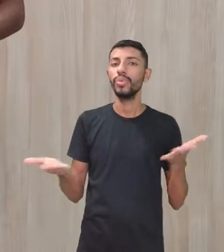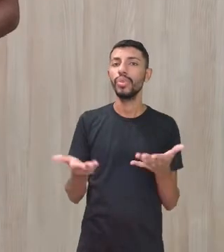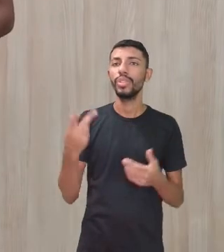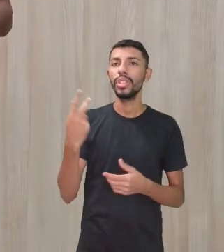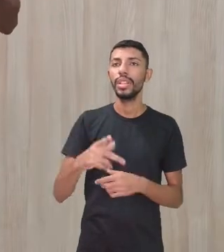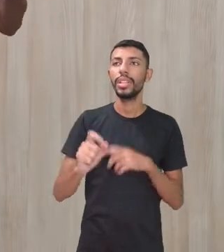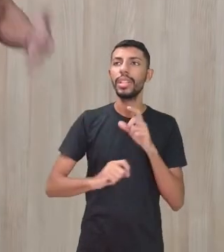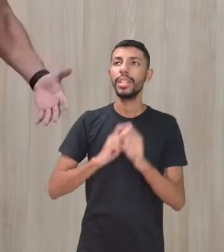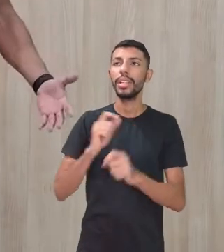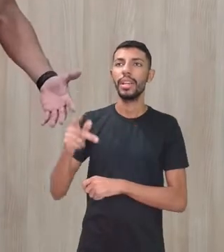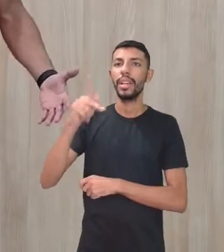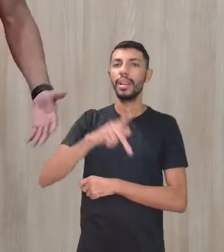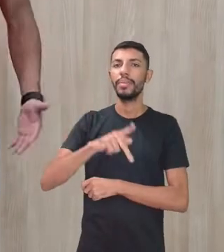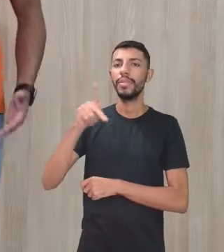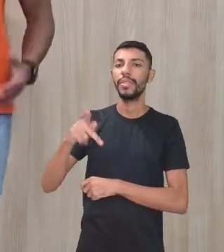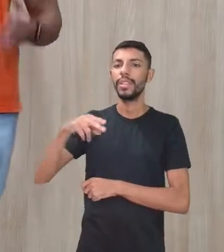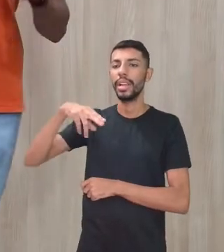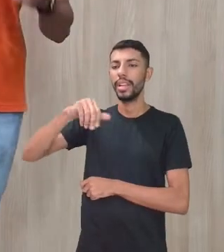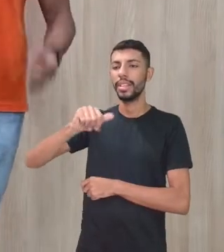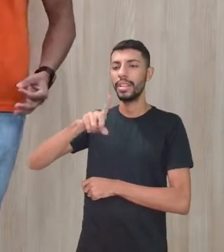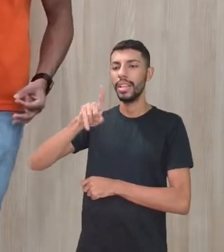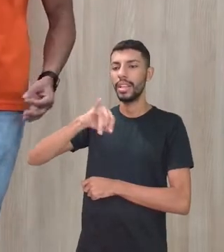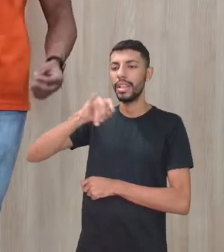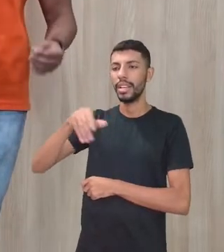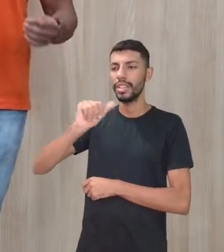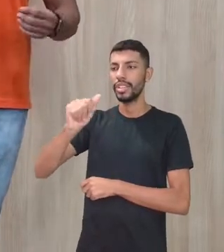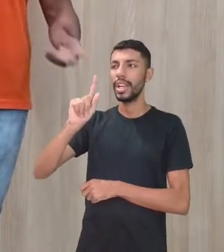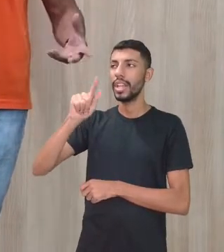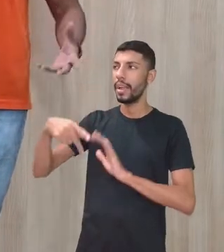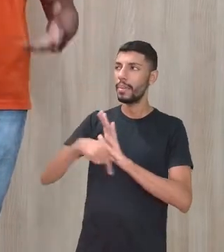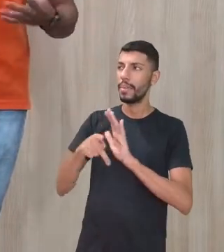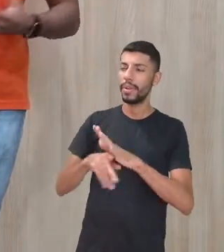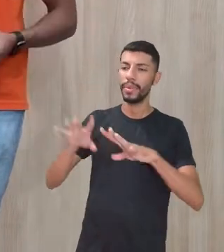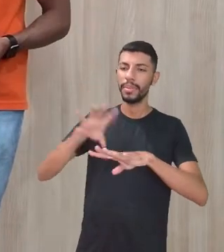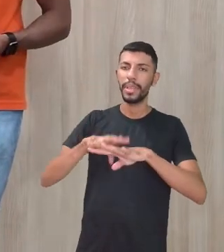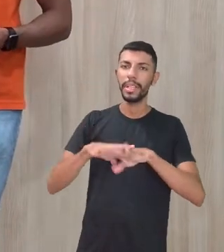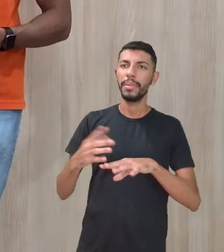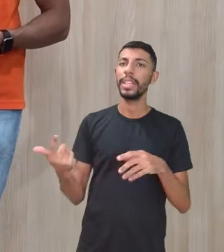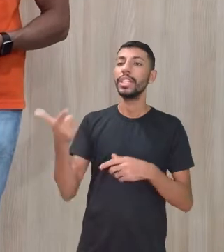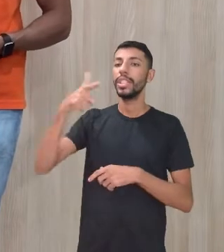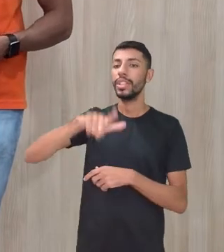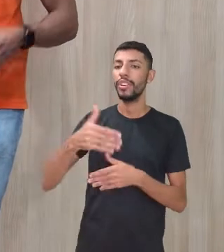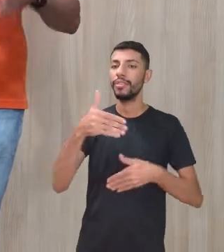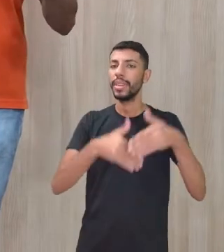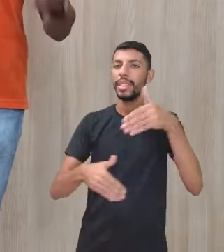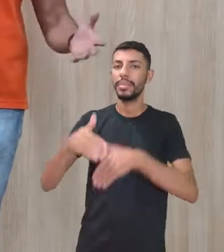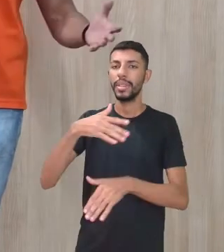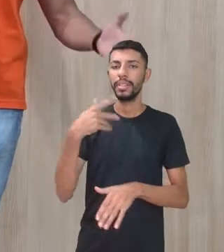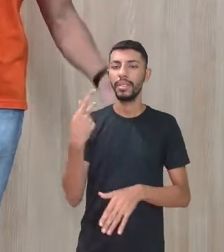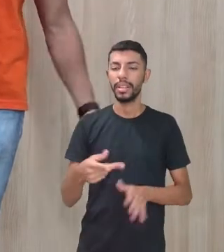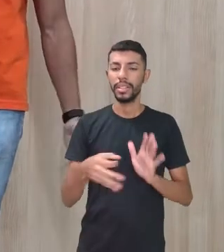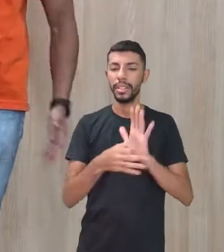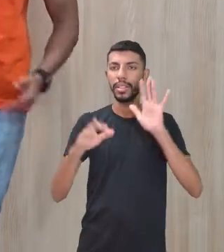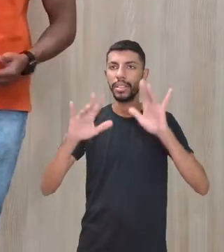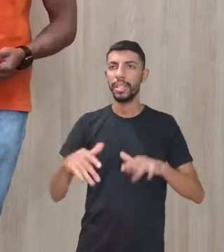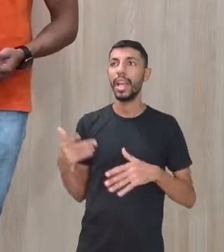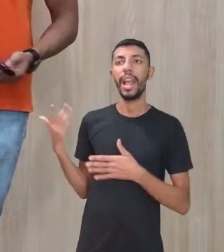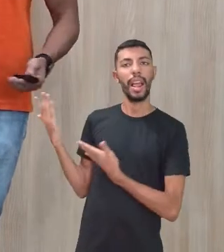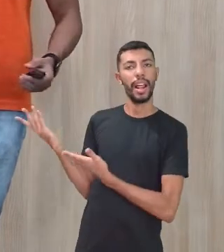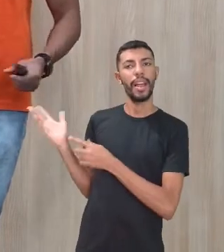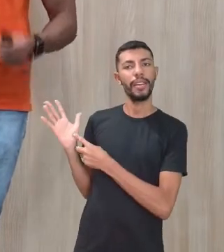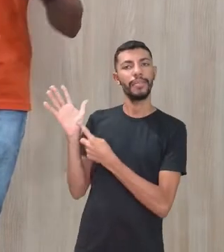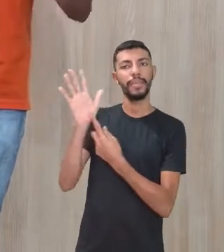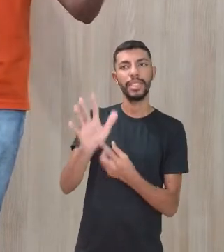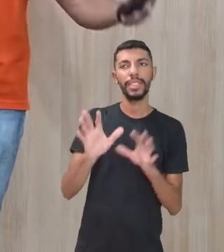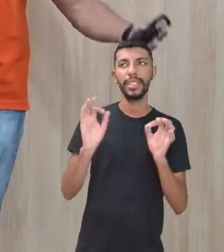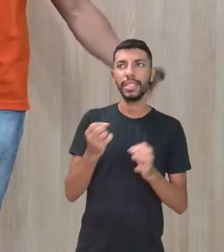é a professora Nádia, certo? Professora de matemática, novamente aqui participando do chat com a gente. Vou passar a palavrinha para ela